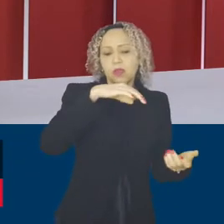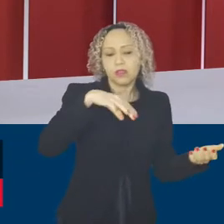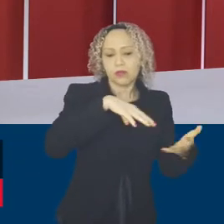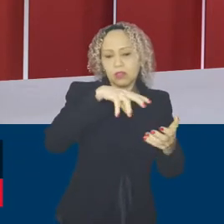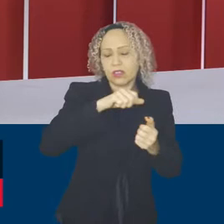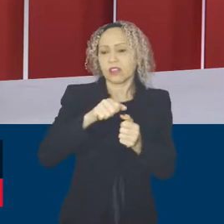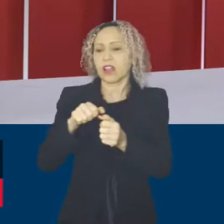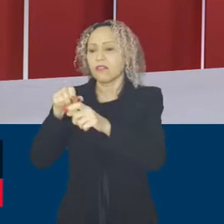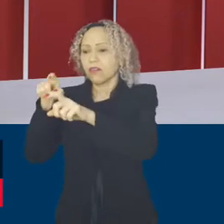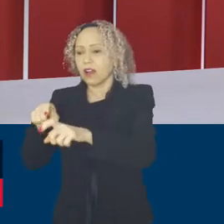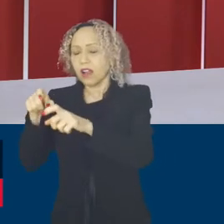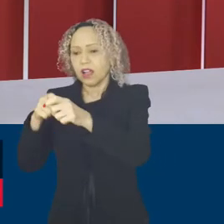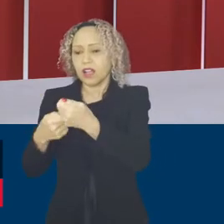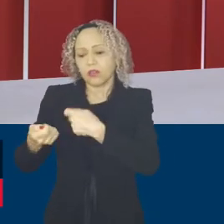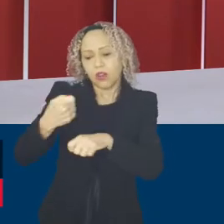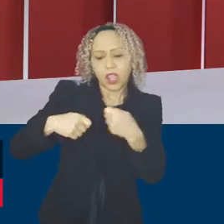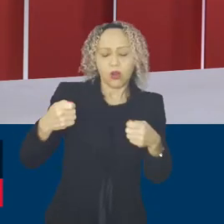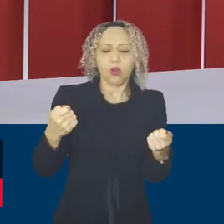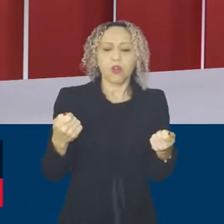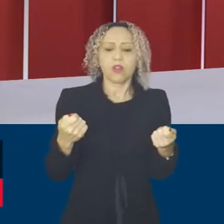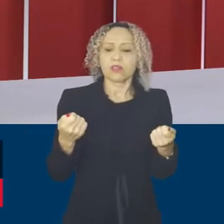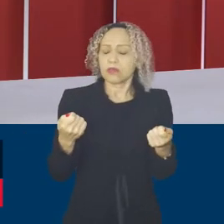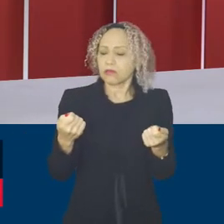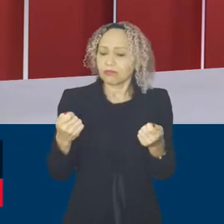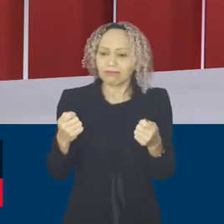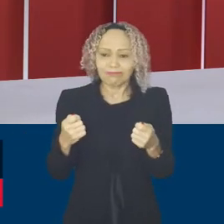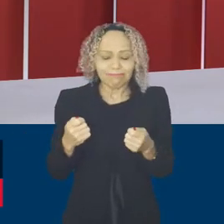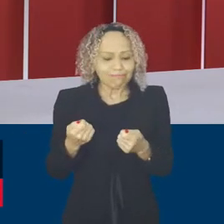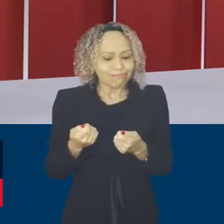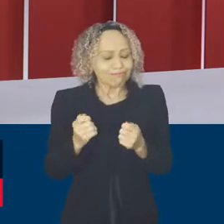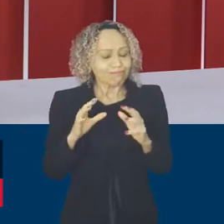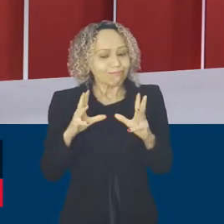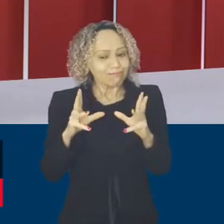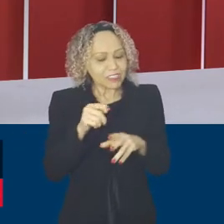captação internacional. Volte aqui, por favor, para atualizar